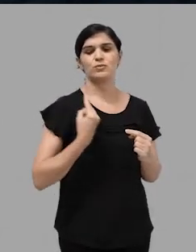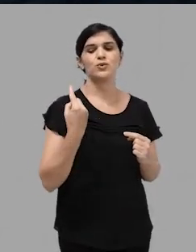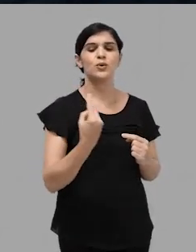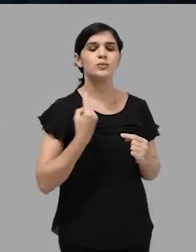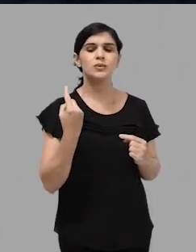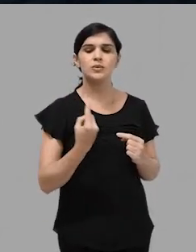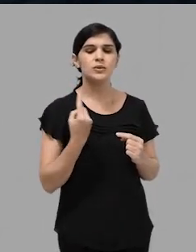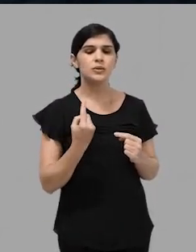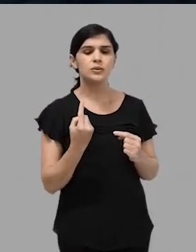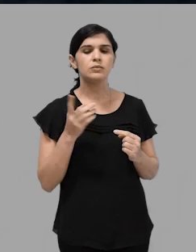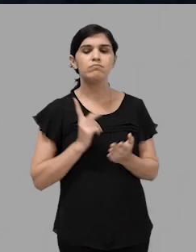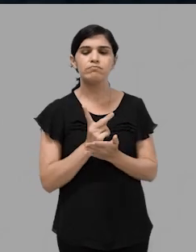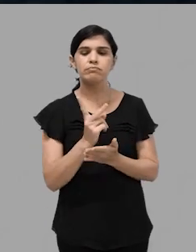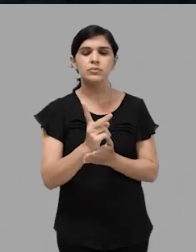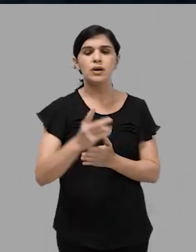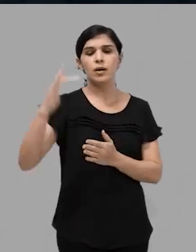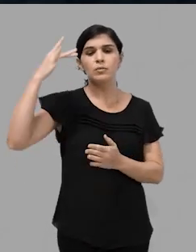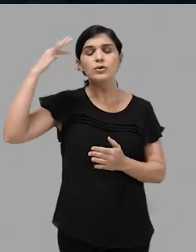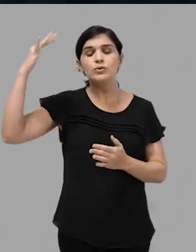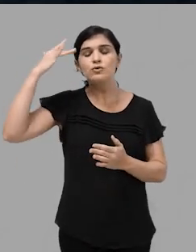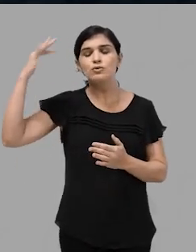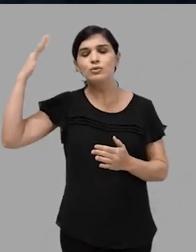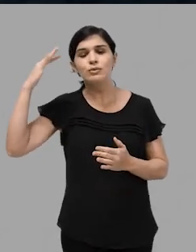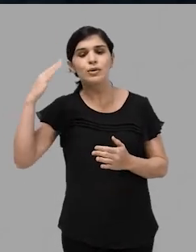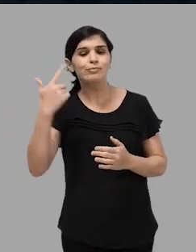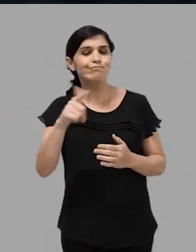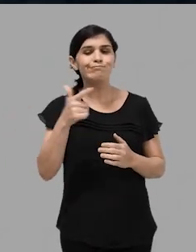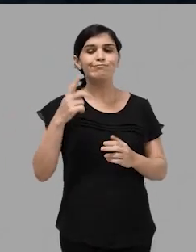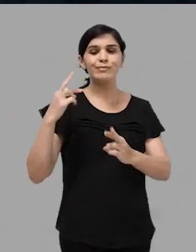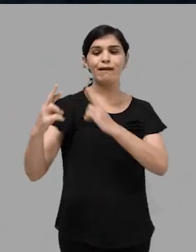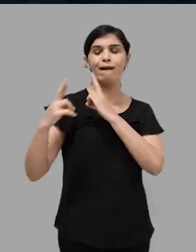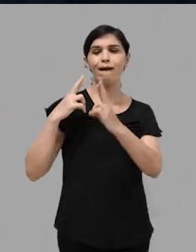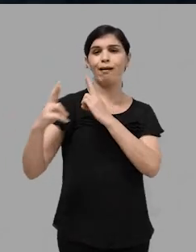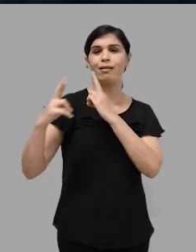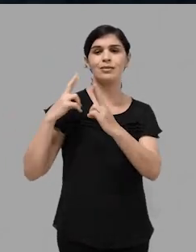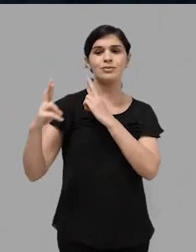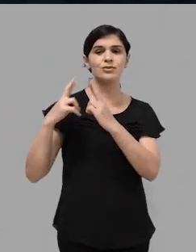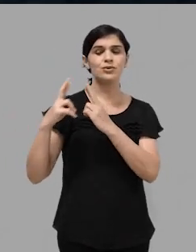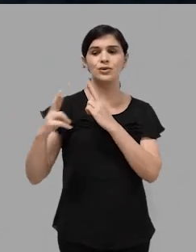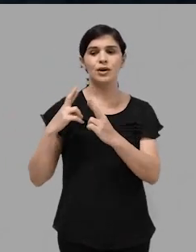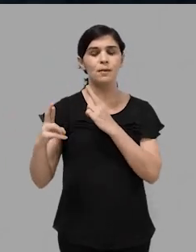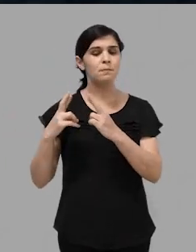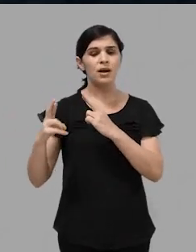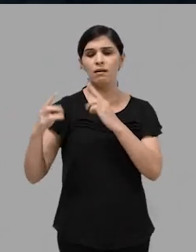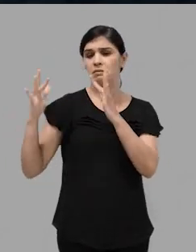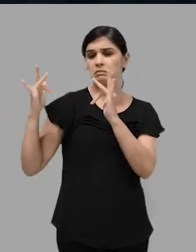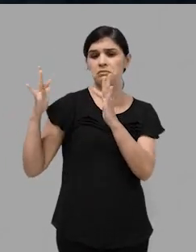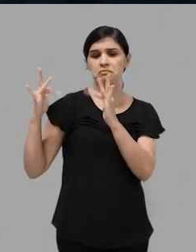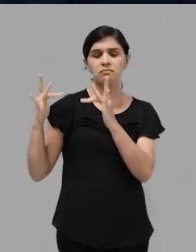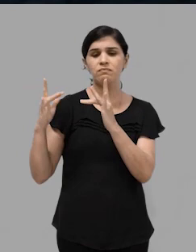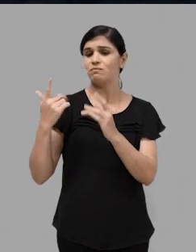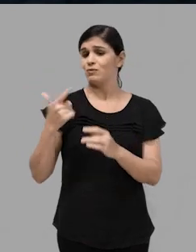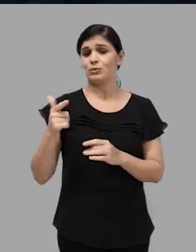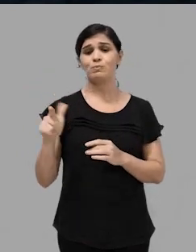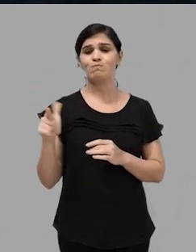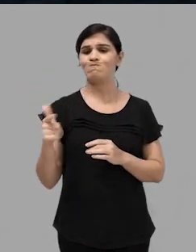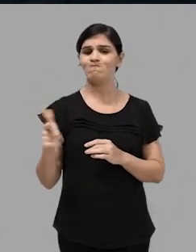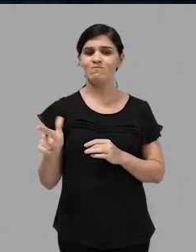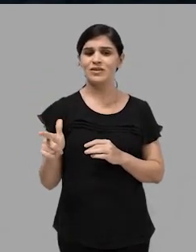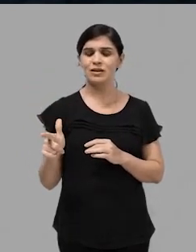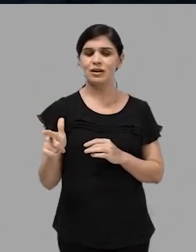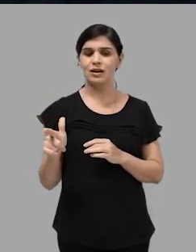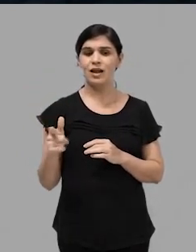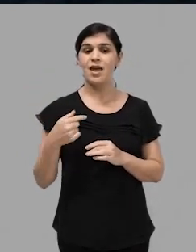ela não tinha nenhum relacionamento com o seu namorado, o seu futuro namorado. Não existia isso. Por